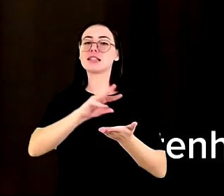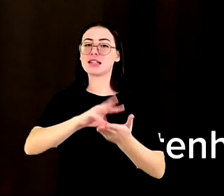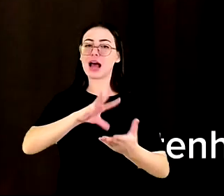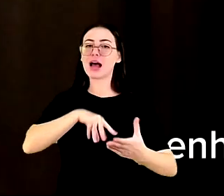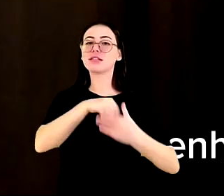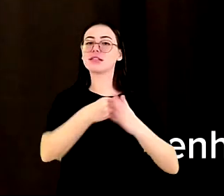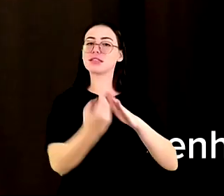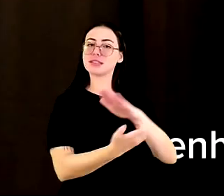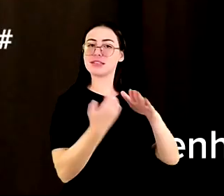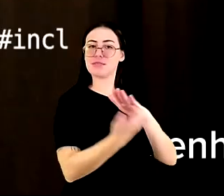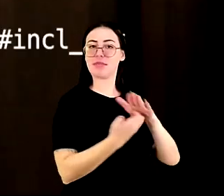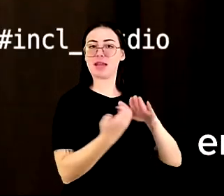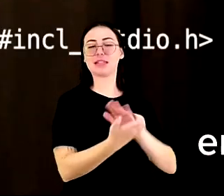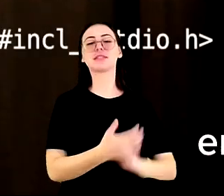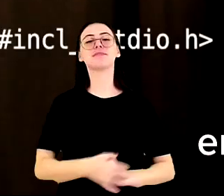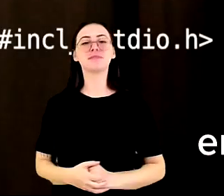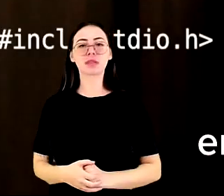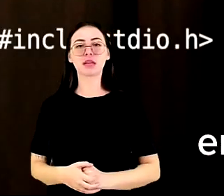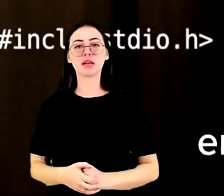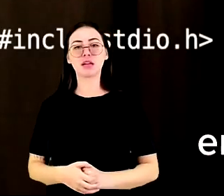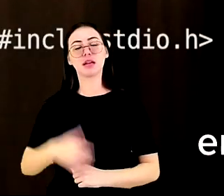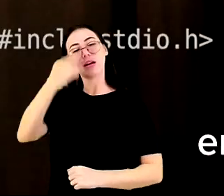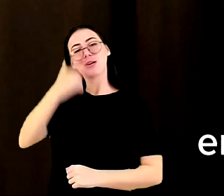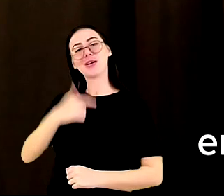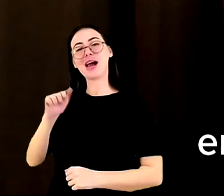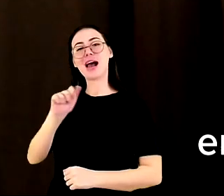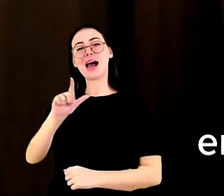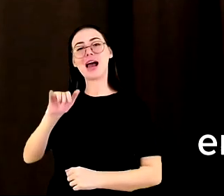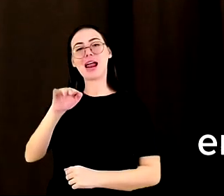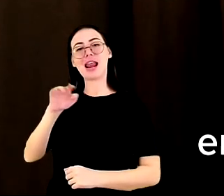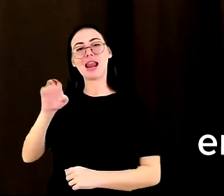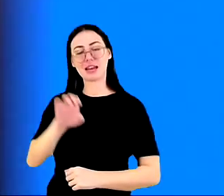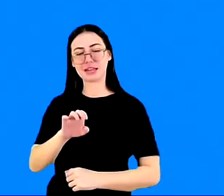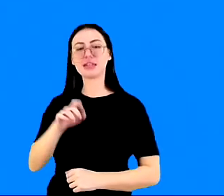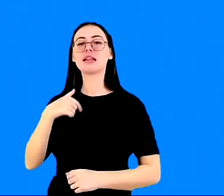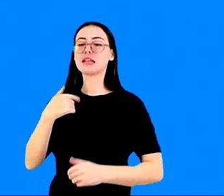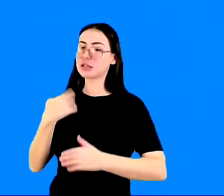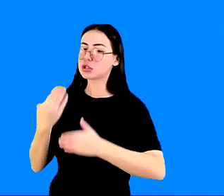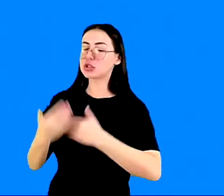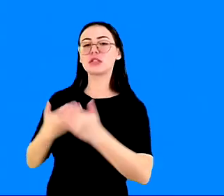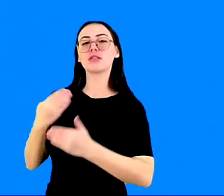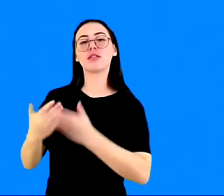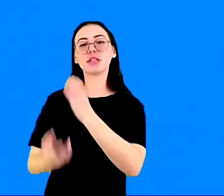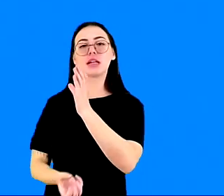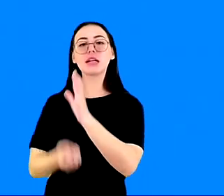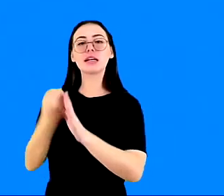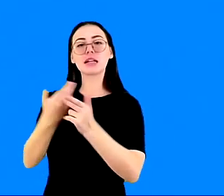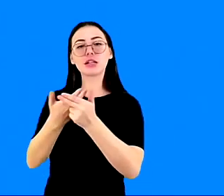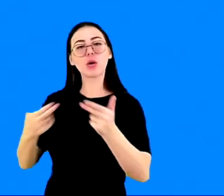sou desenvolvedora Java Full Stack numa multinacional de soluções digitais e TI.